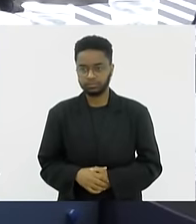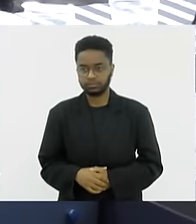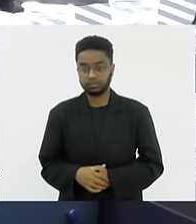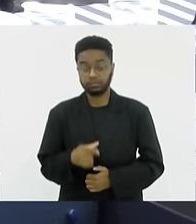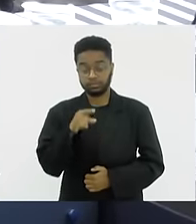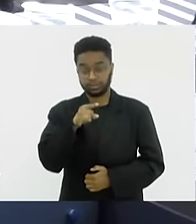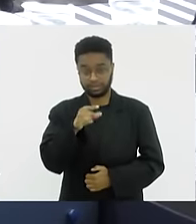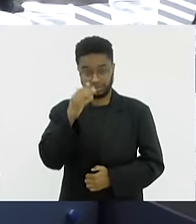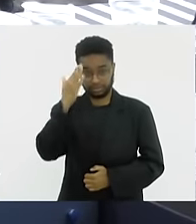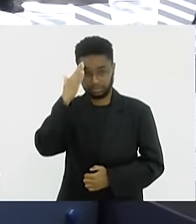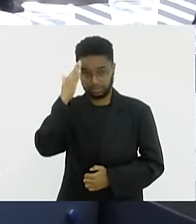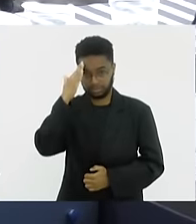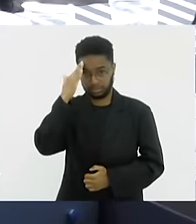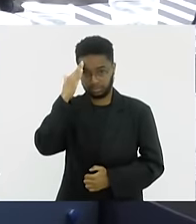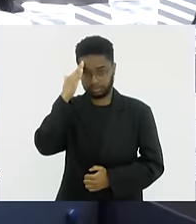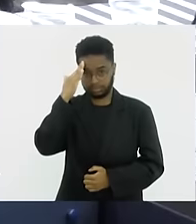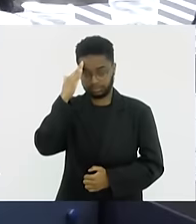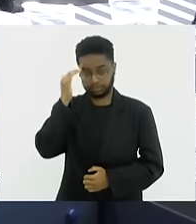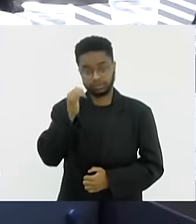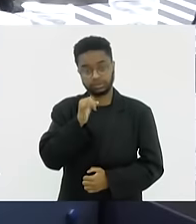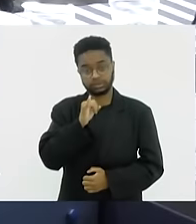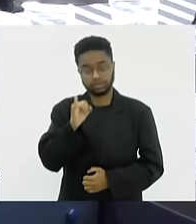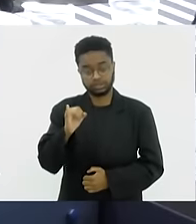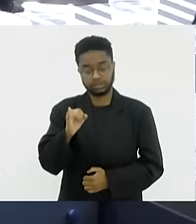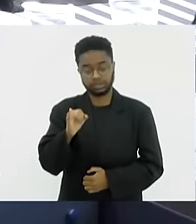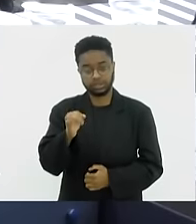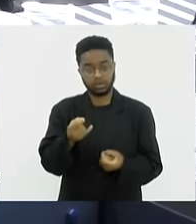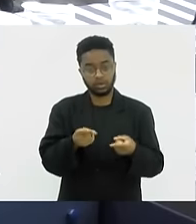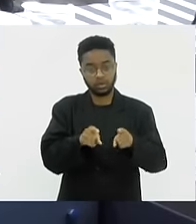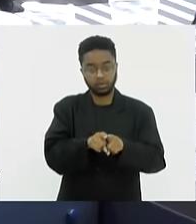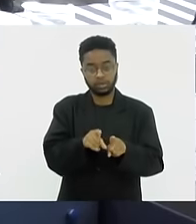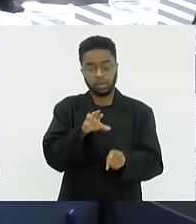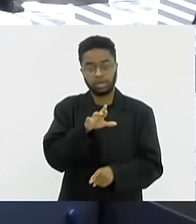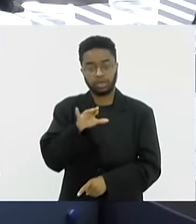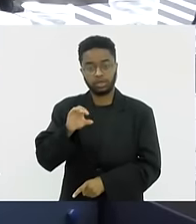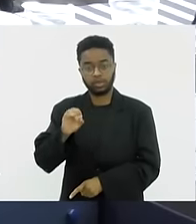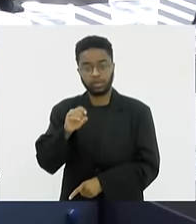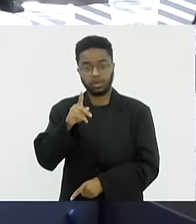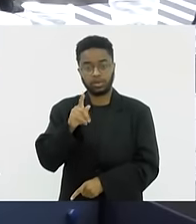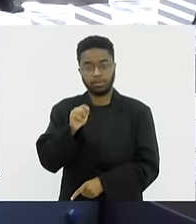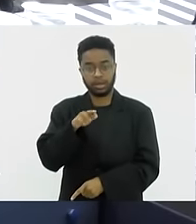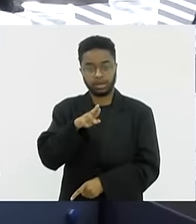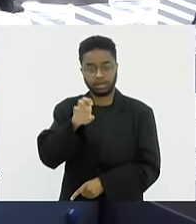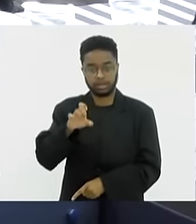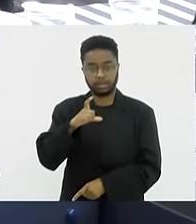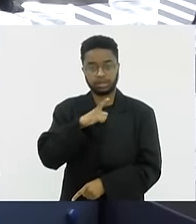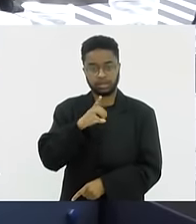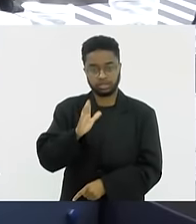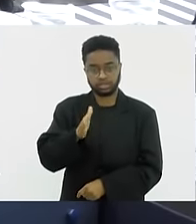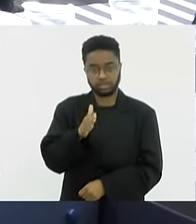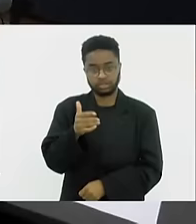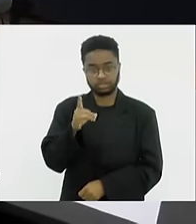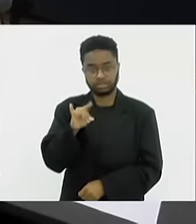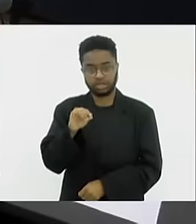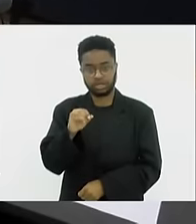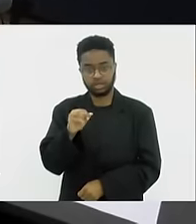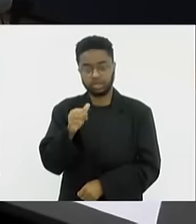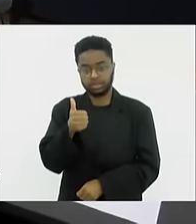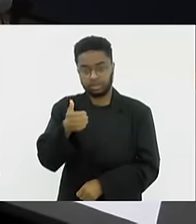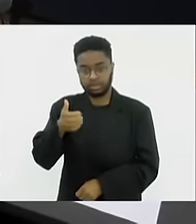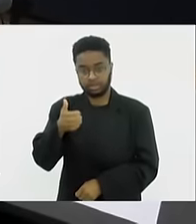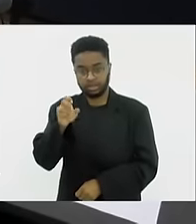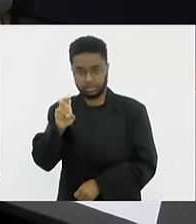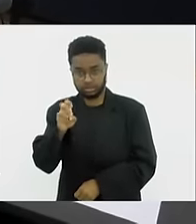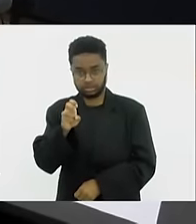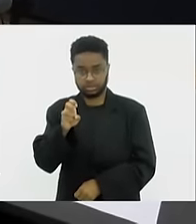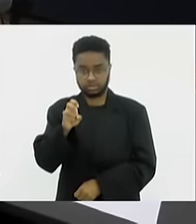o contrato... O senhor tem conhecimento se o consórcio Rio Parque já existia dia 15/4? Não tenho conhecimento.